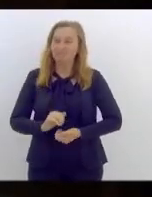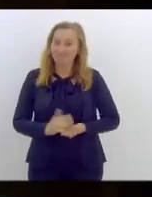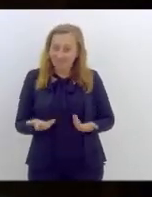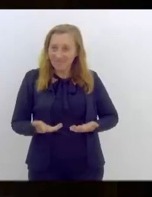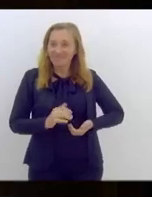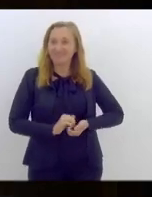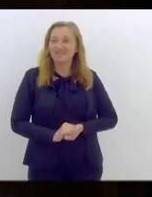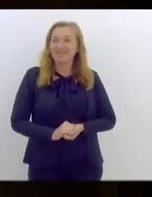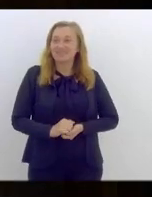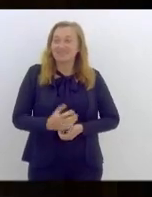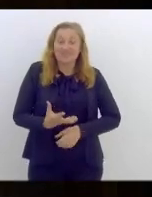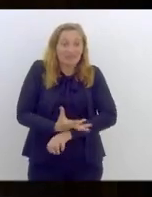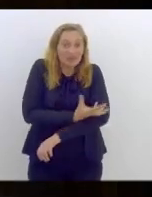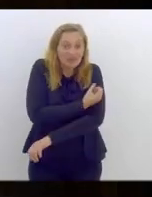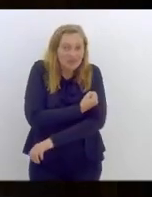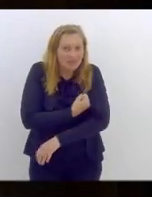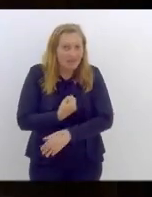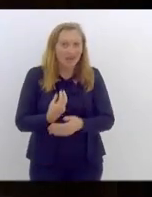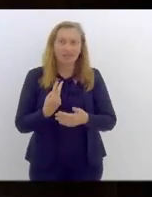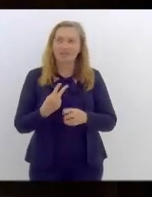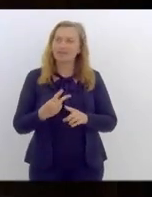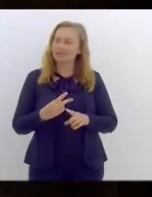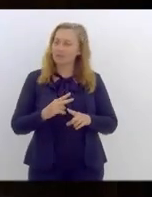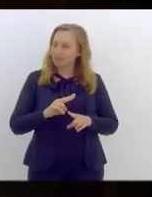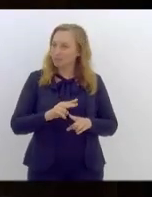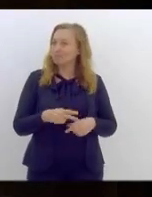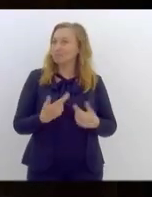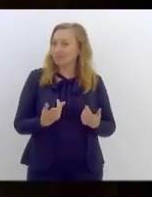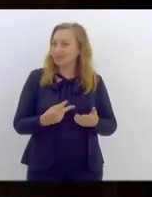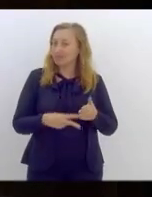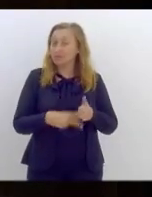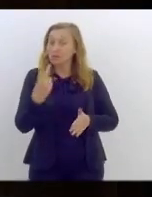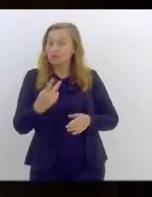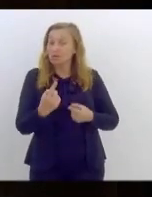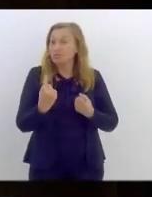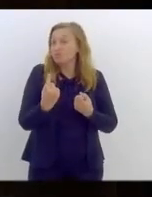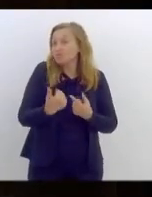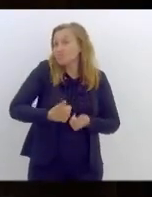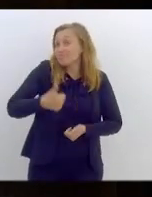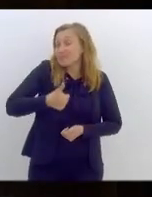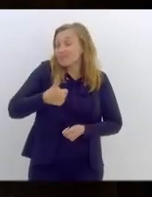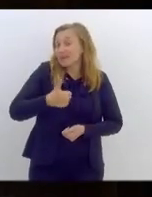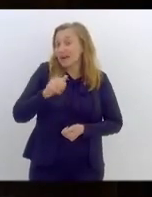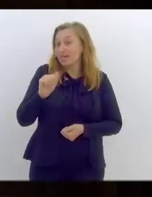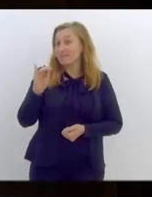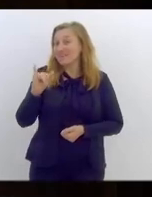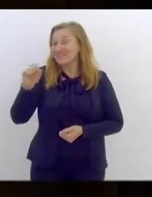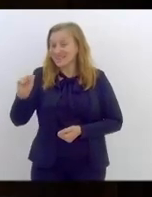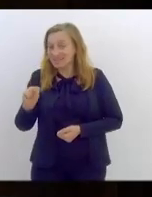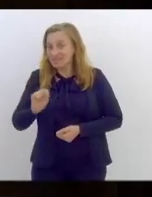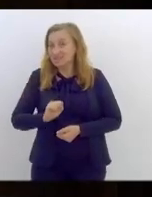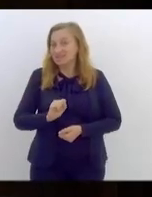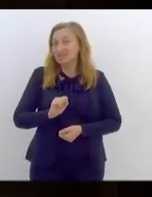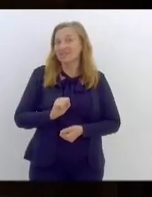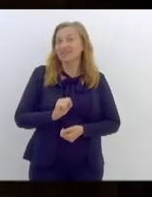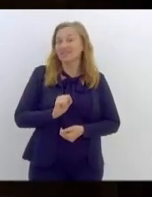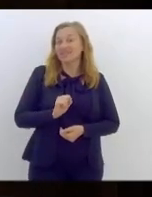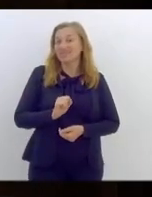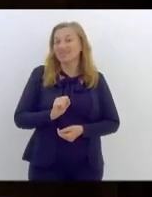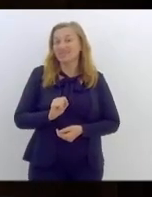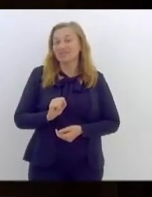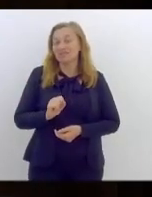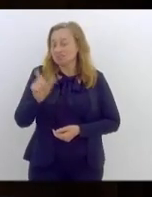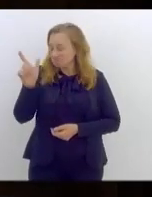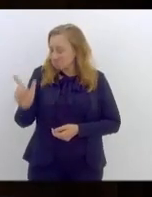Né? Emocionada duplamente. Primeiro, pelo Abdias Nascimento, né? Que foi